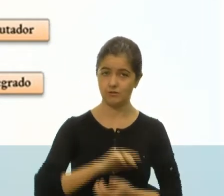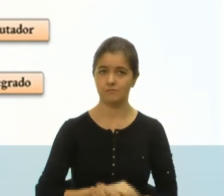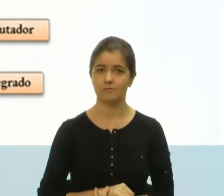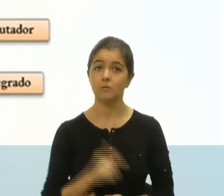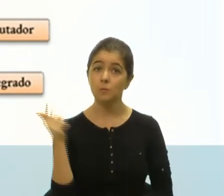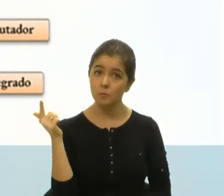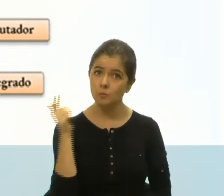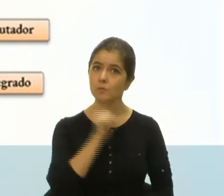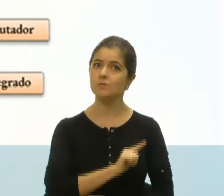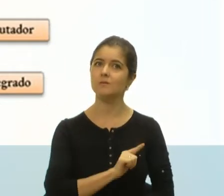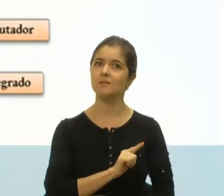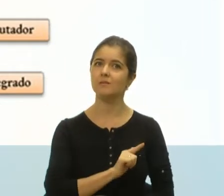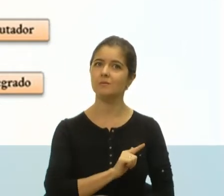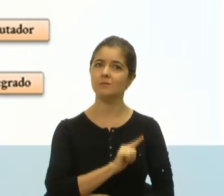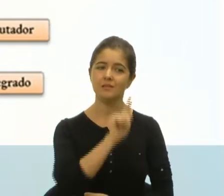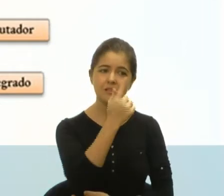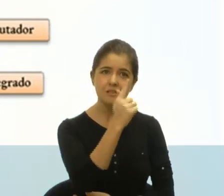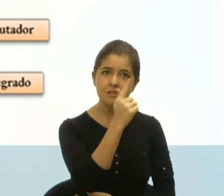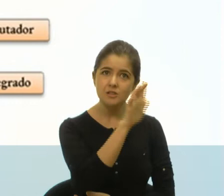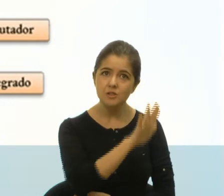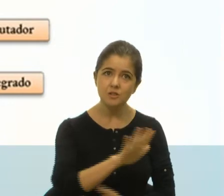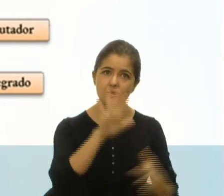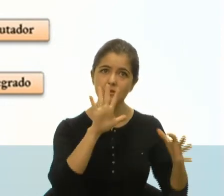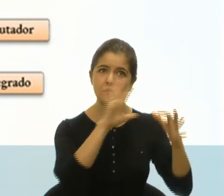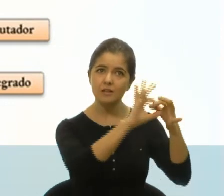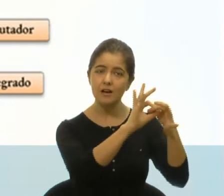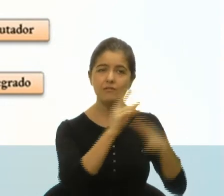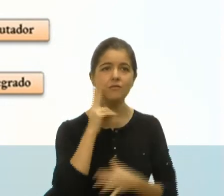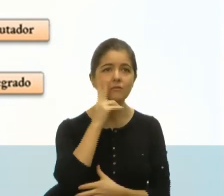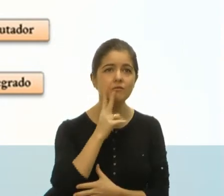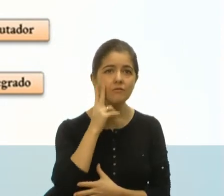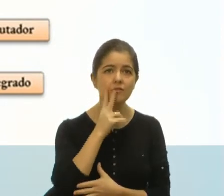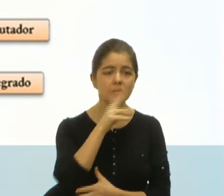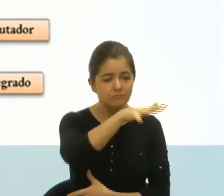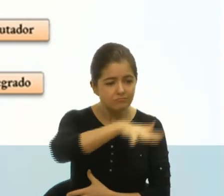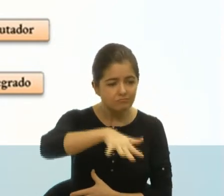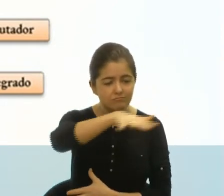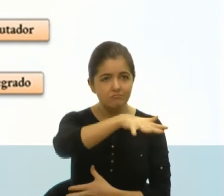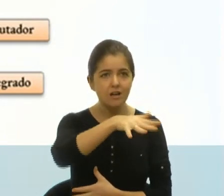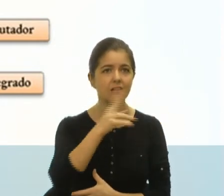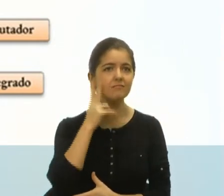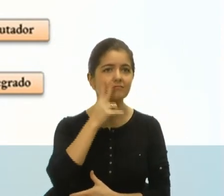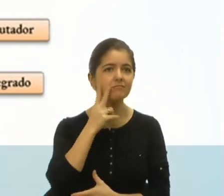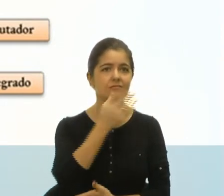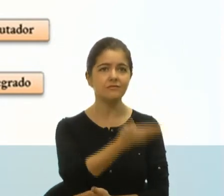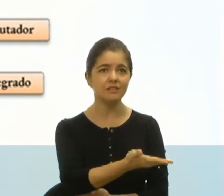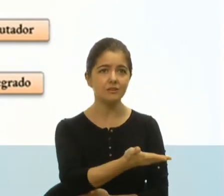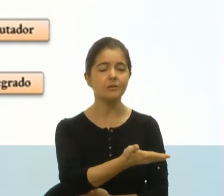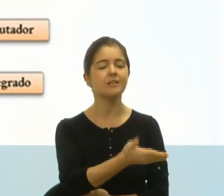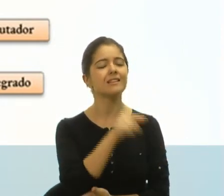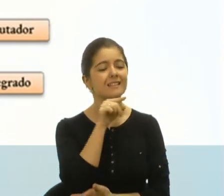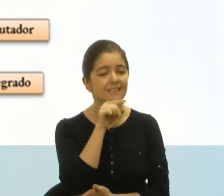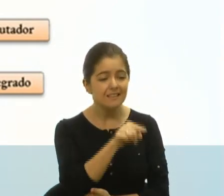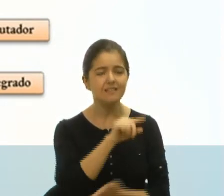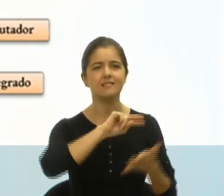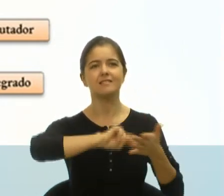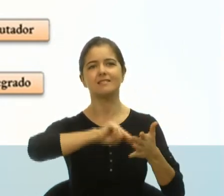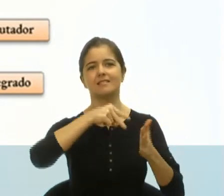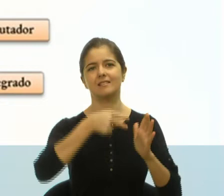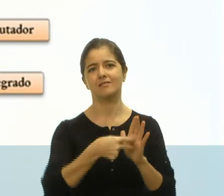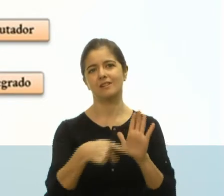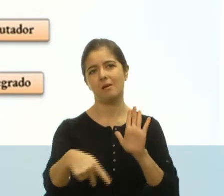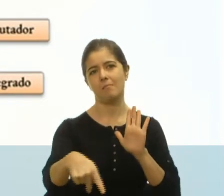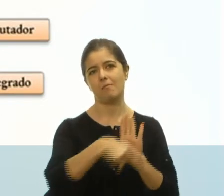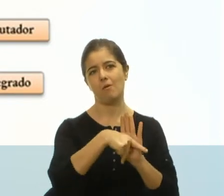conseguiu a sua indicação geográfica para o vinho, no Vale dos Vinhedos. Isto é propriedade intelectual, senhoras e